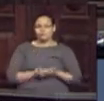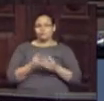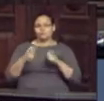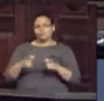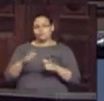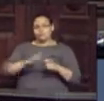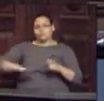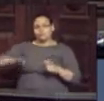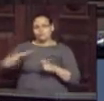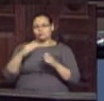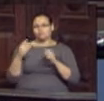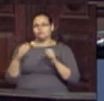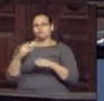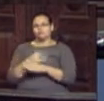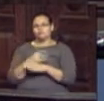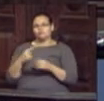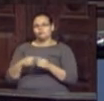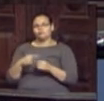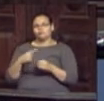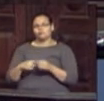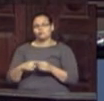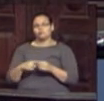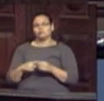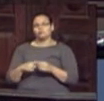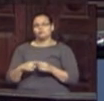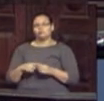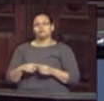comunidade, naquela cidade, naquela região do Estado.